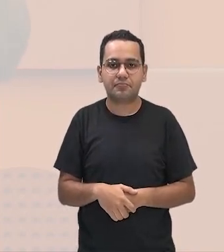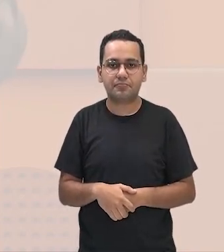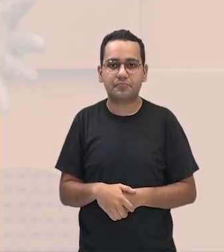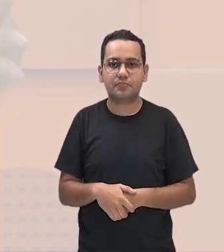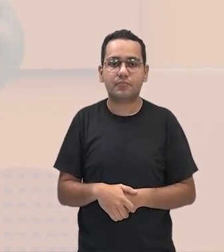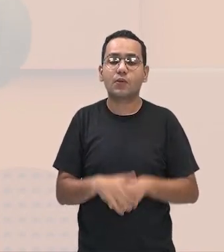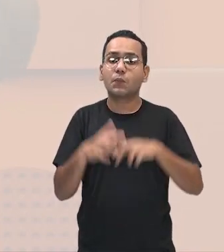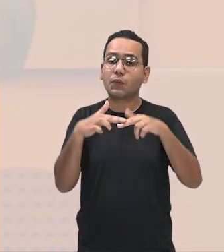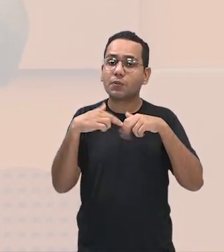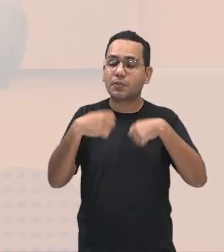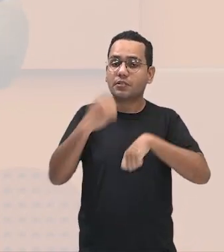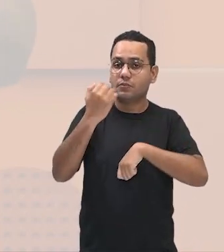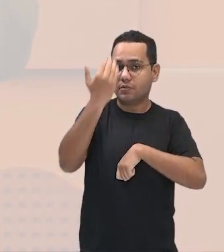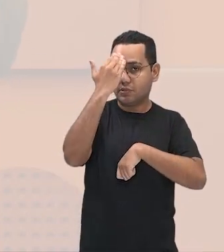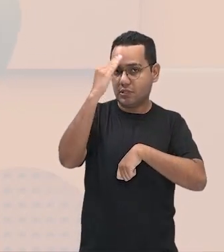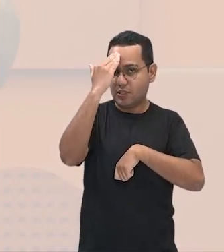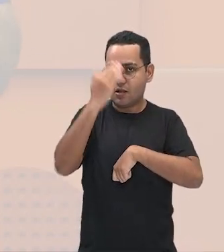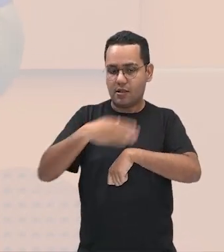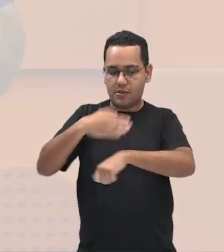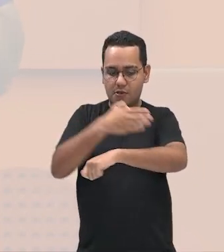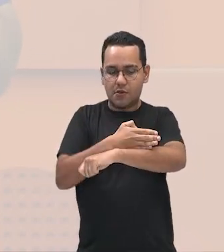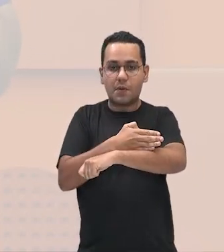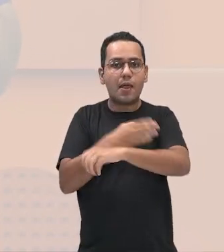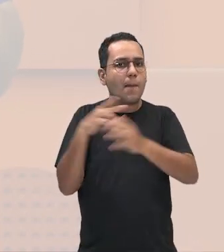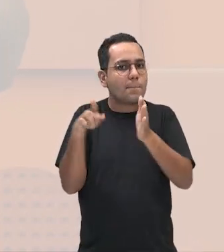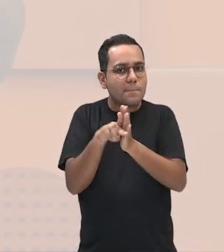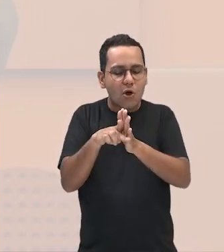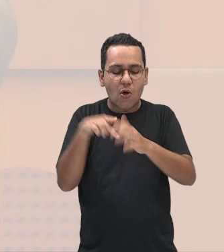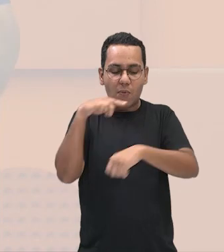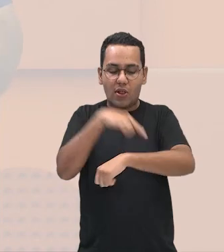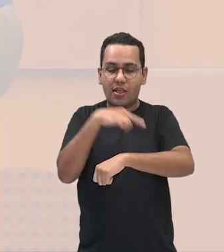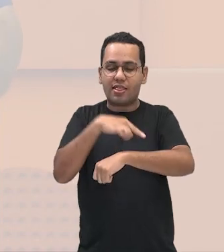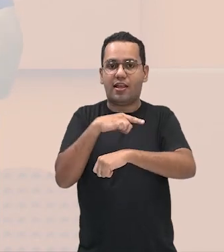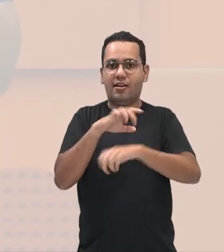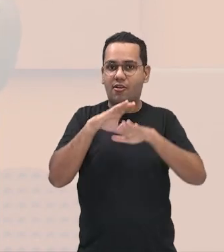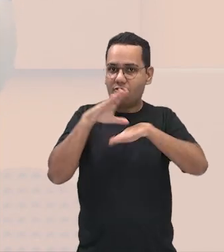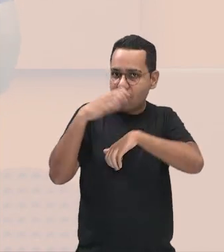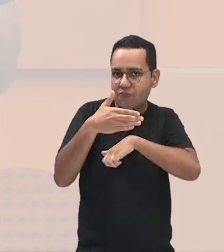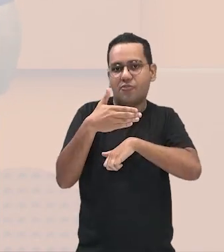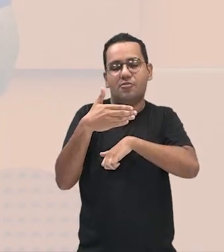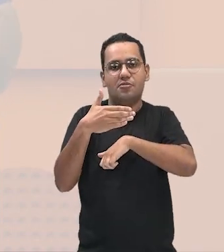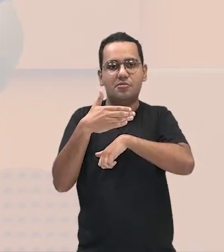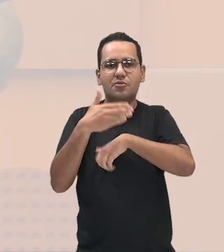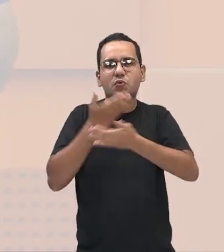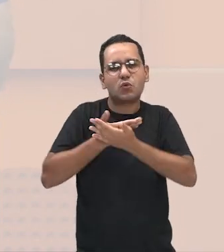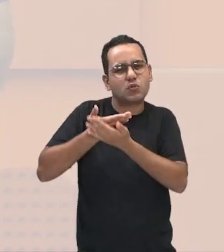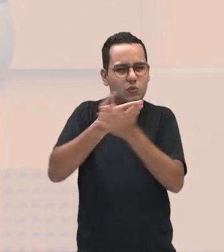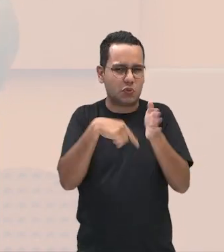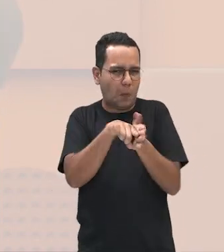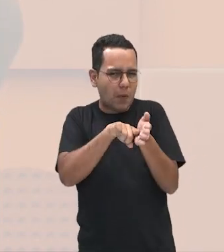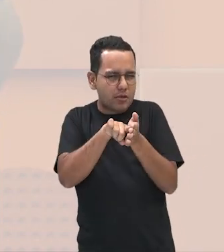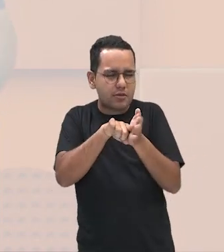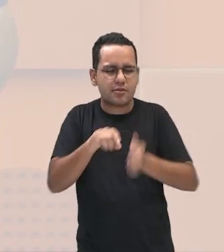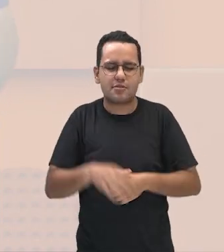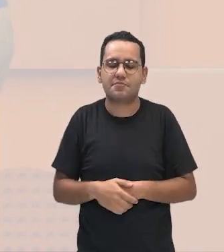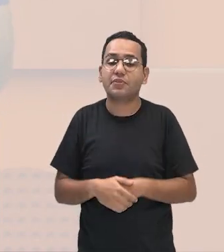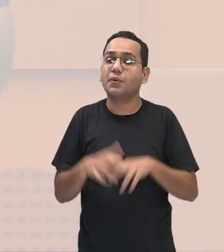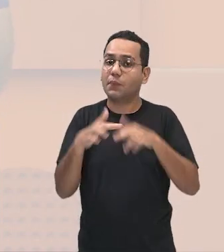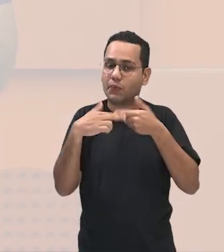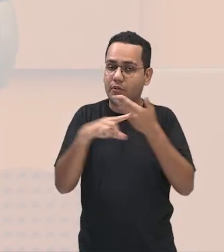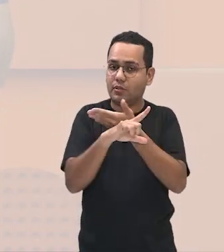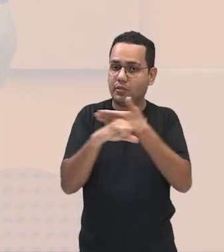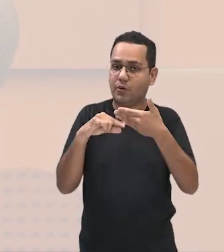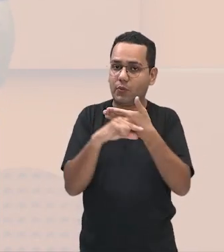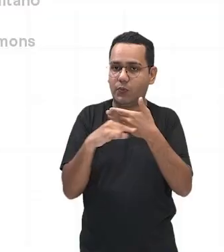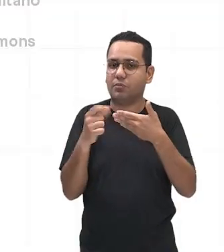esta Idade Média através da própria Idade Média. Foi exatamente isso, então, que o historiador Hilário Franco Júnior ele quis dizer, então, para a